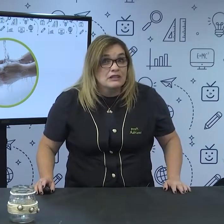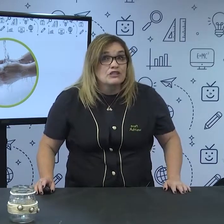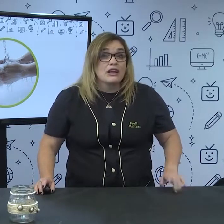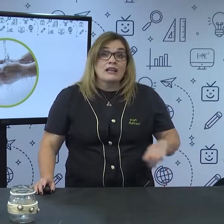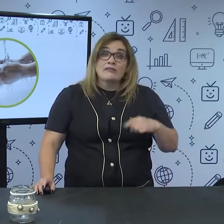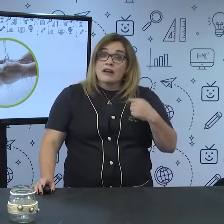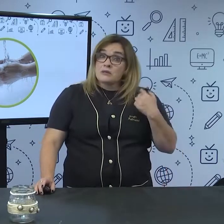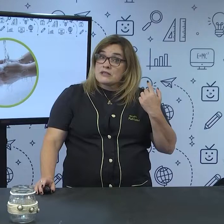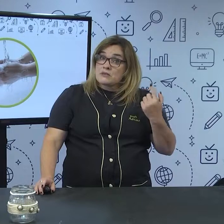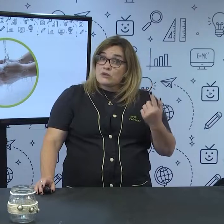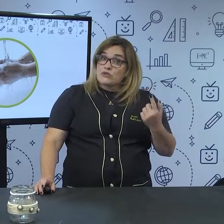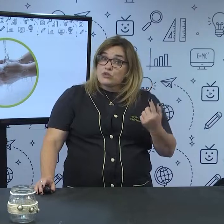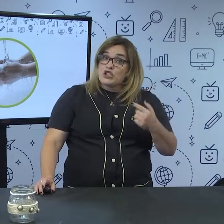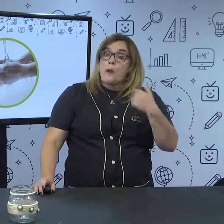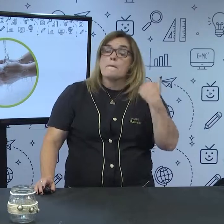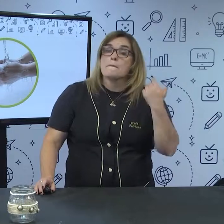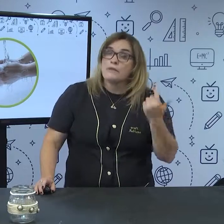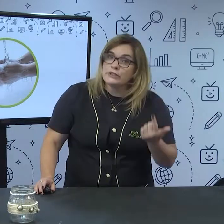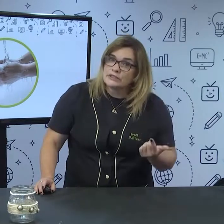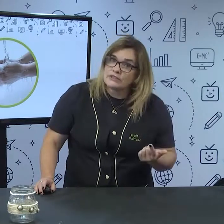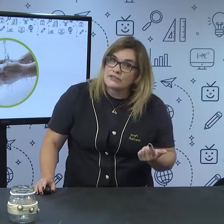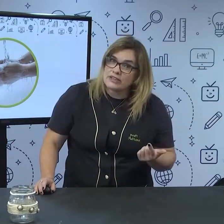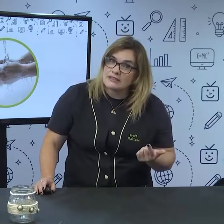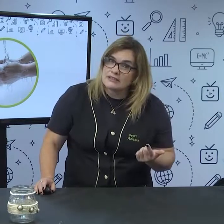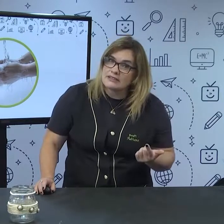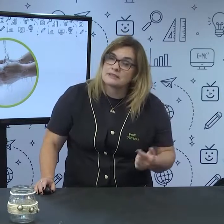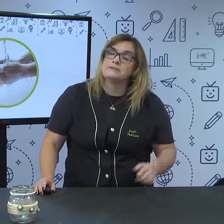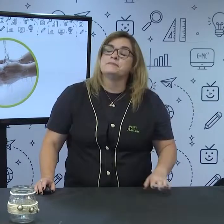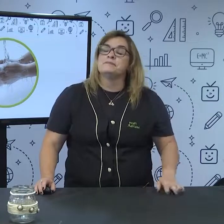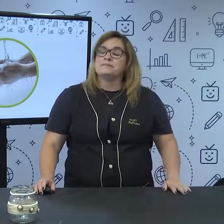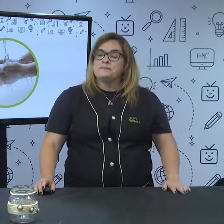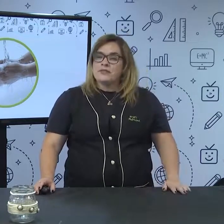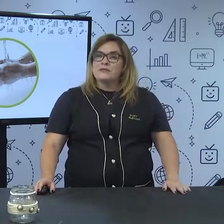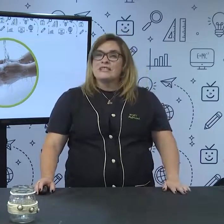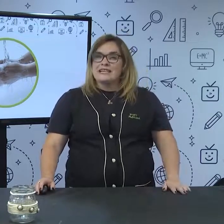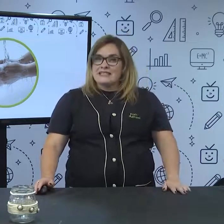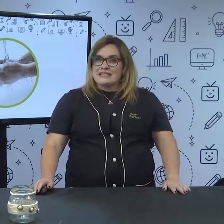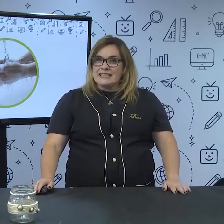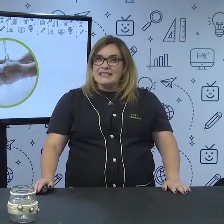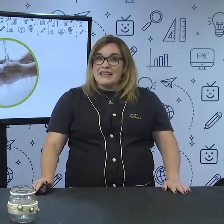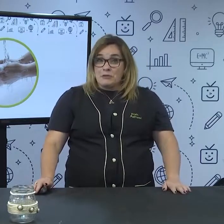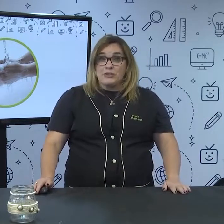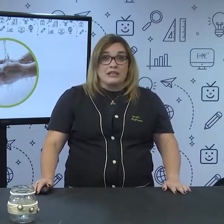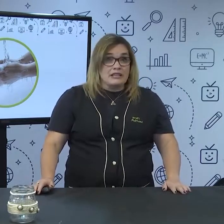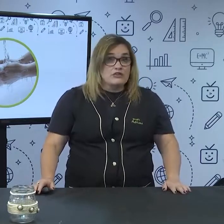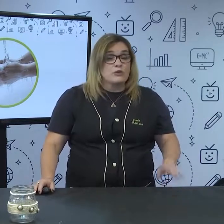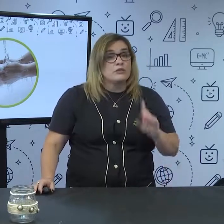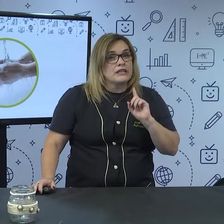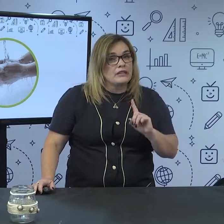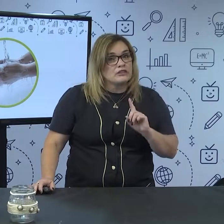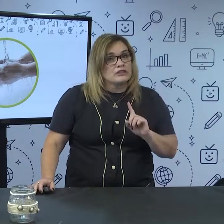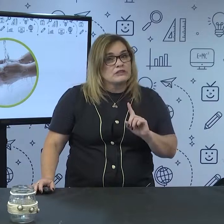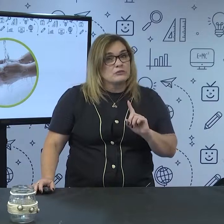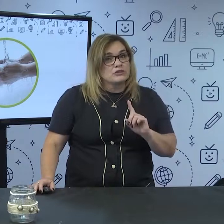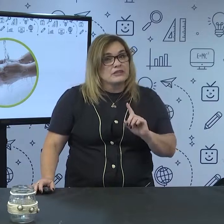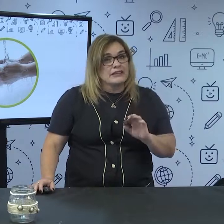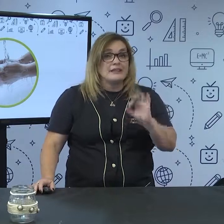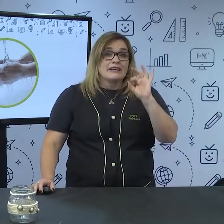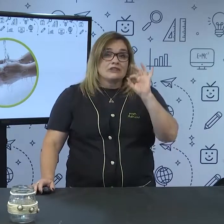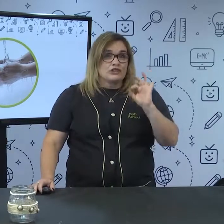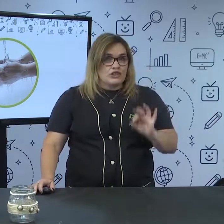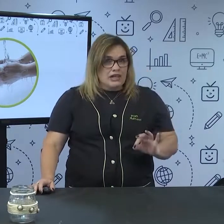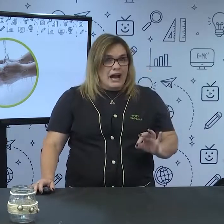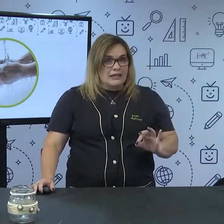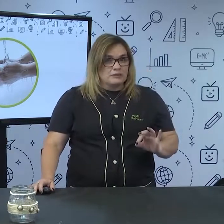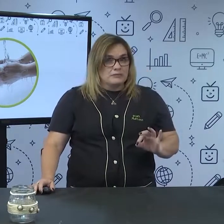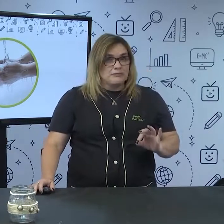hoje? Já lavaram as mãos hoje muitas vezes? Eu sei que sim, porque isso é um cuidado que nós temos que